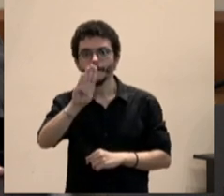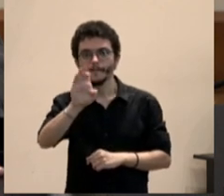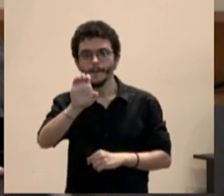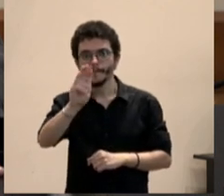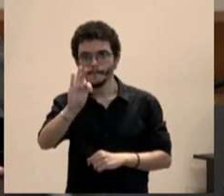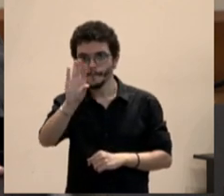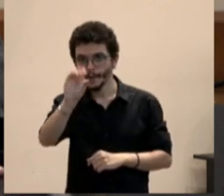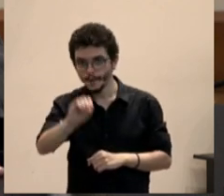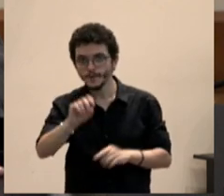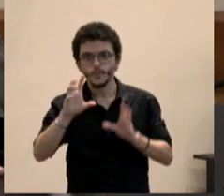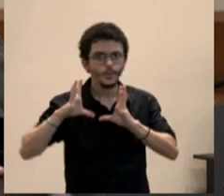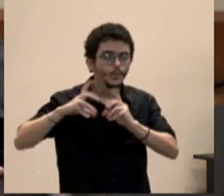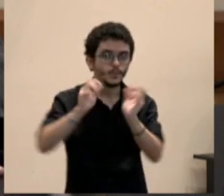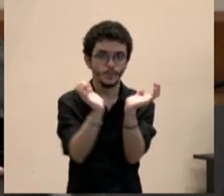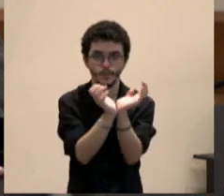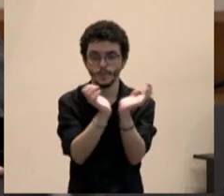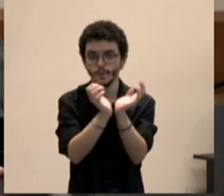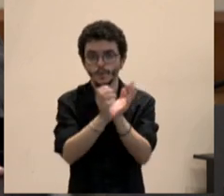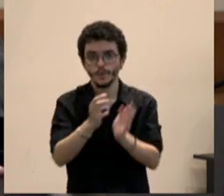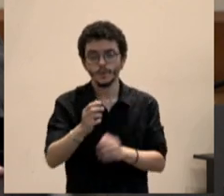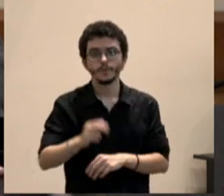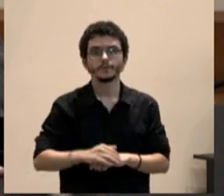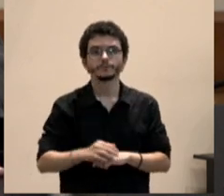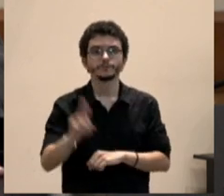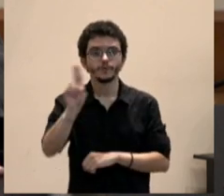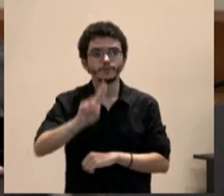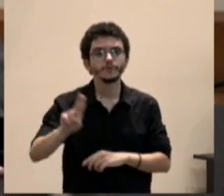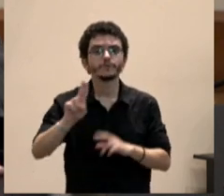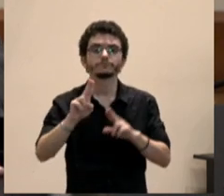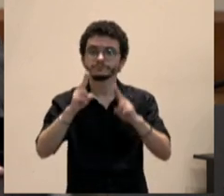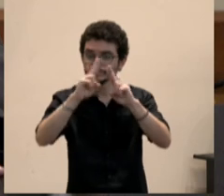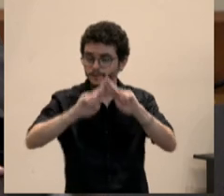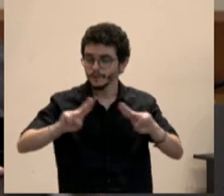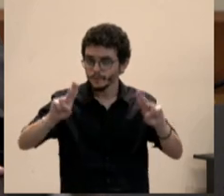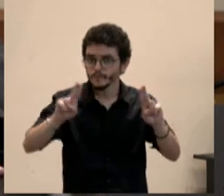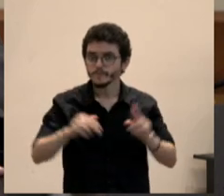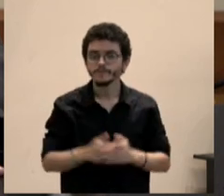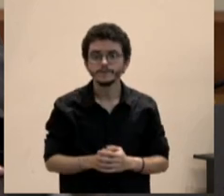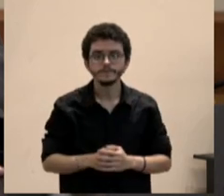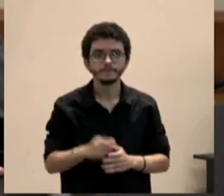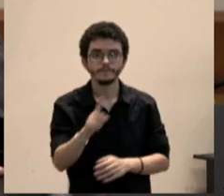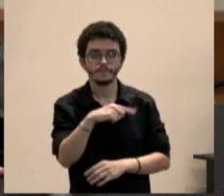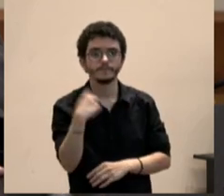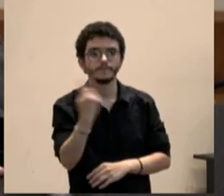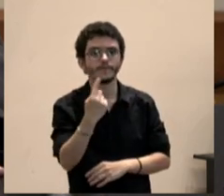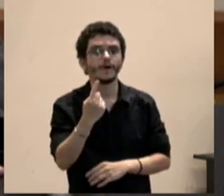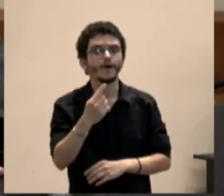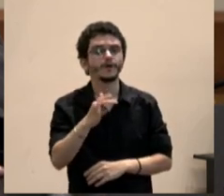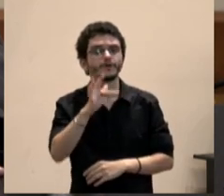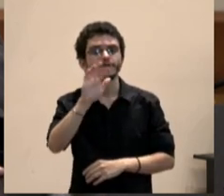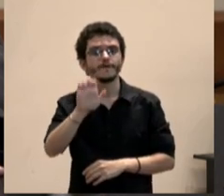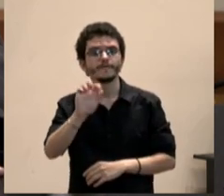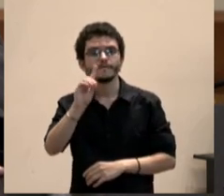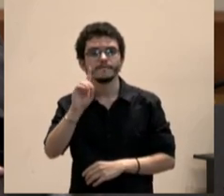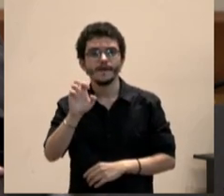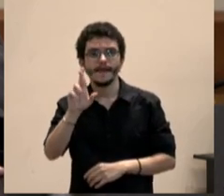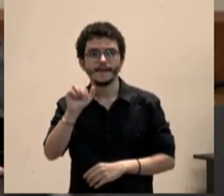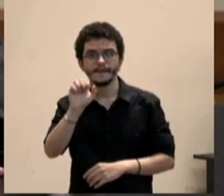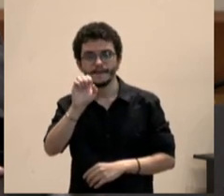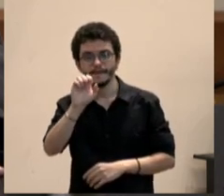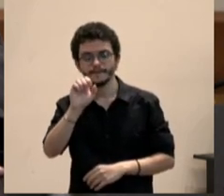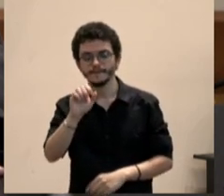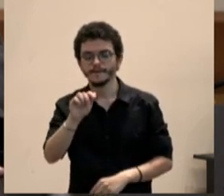toda a equipe da Universidade Federal de Santa Catarina, a nossa Federal Fronteira Sul, enfim, todas